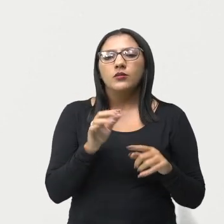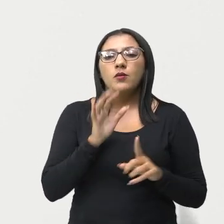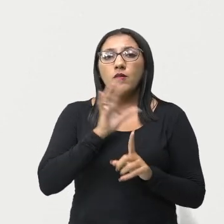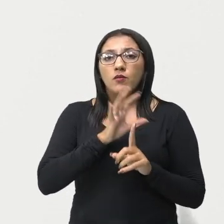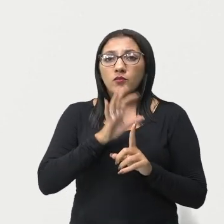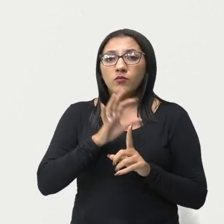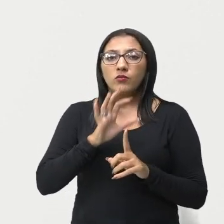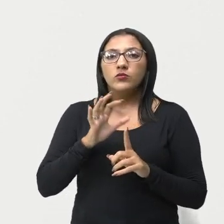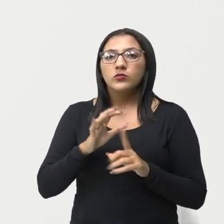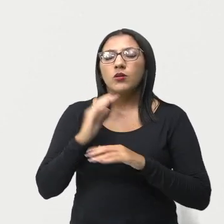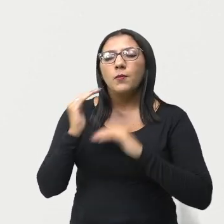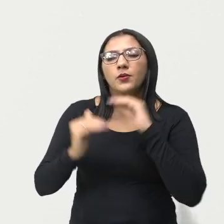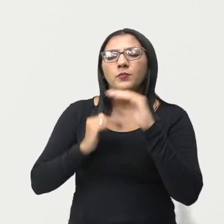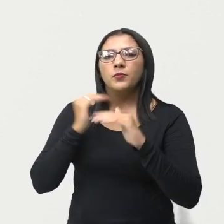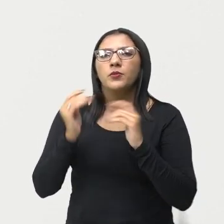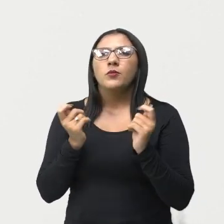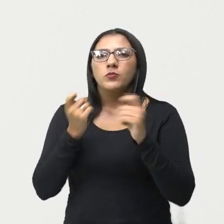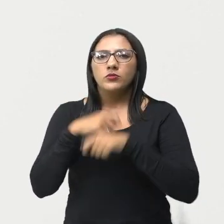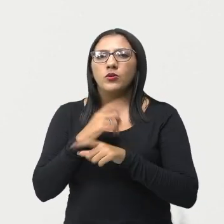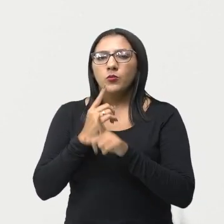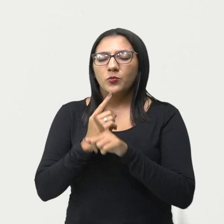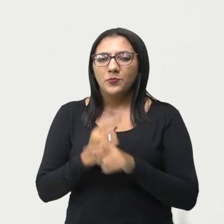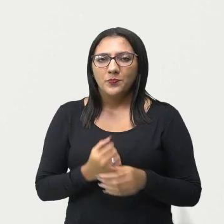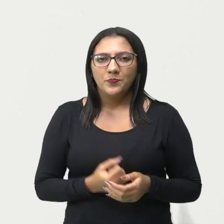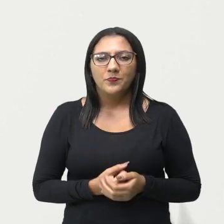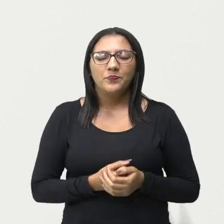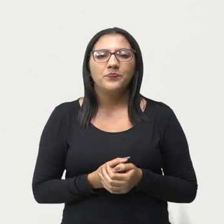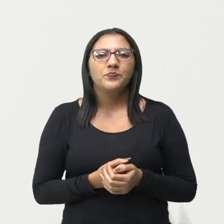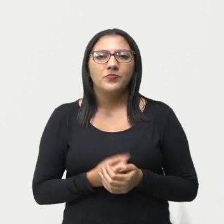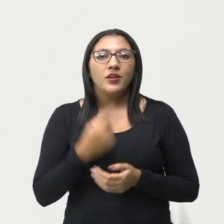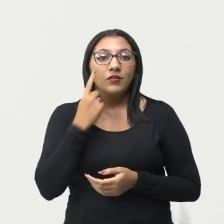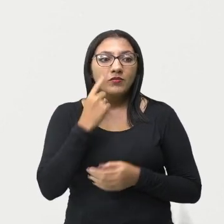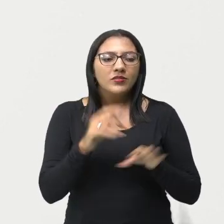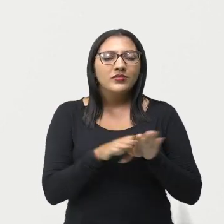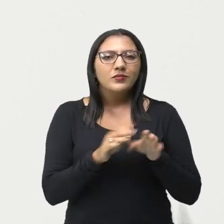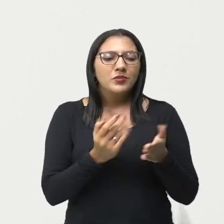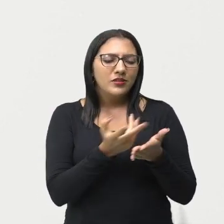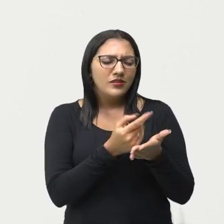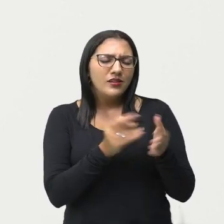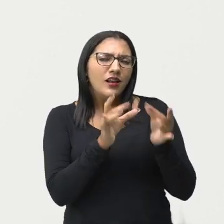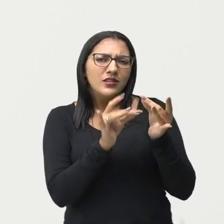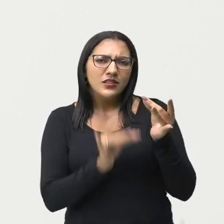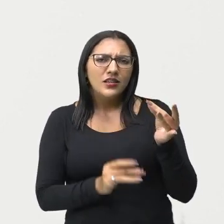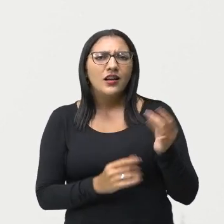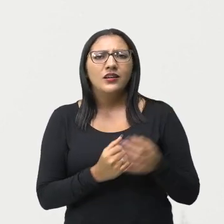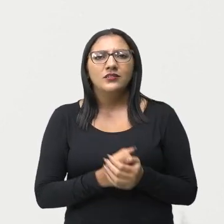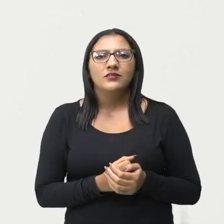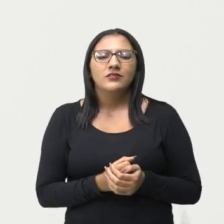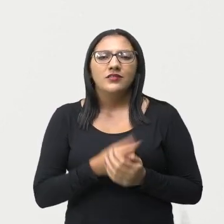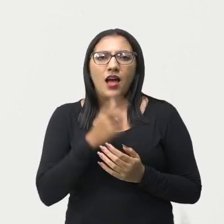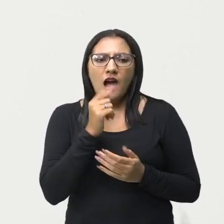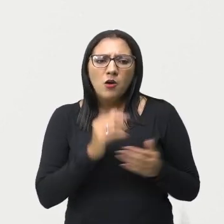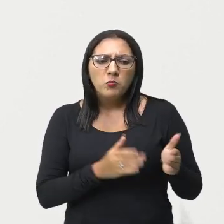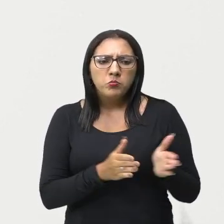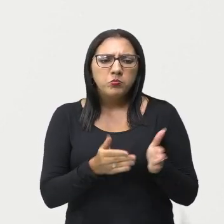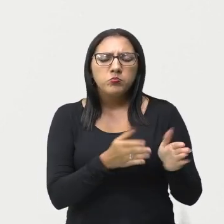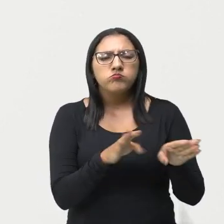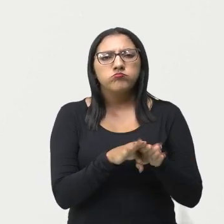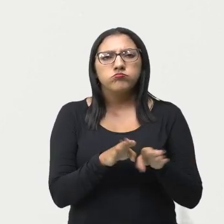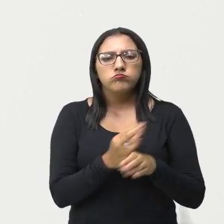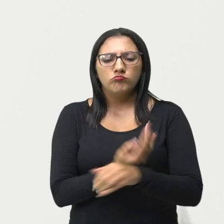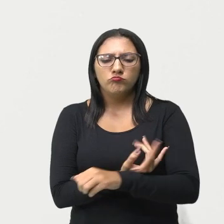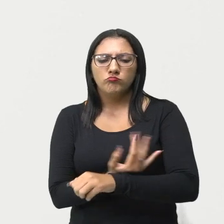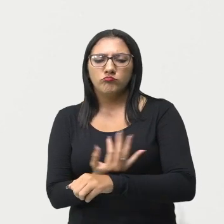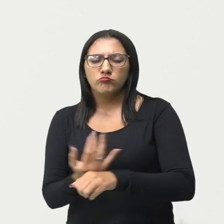desenho? Olha só. Havia lagos próximos da casa e também plantações de arroz. Então, foram esses elementos que ele fez